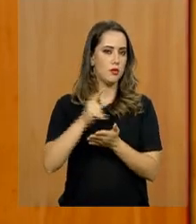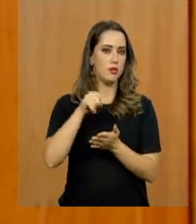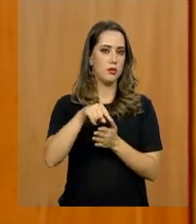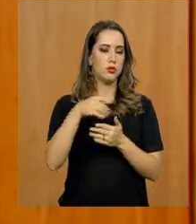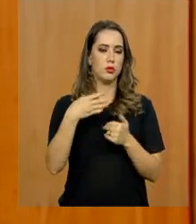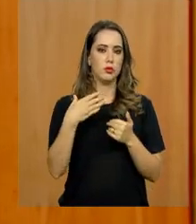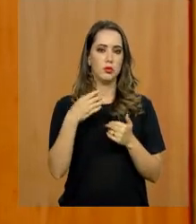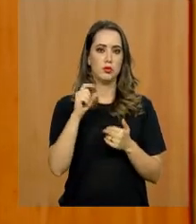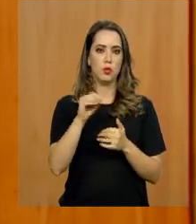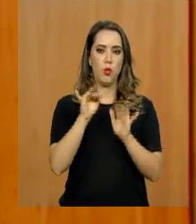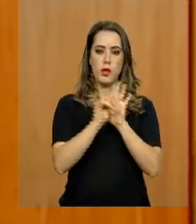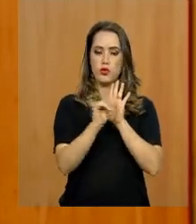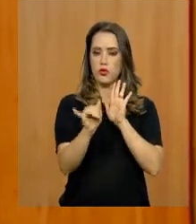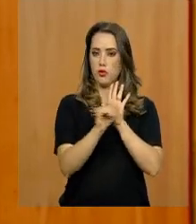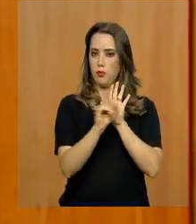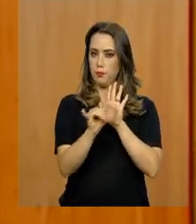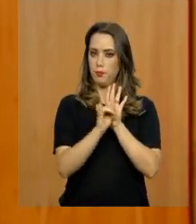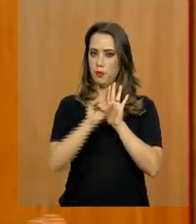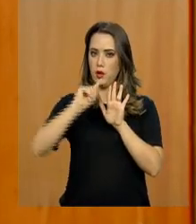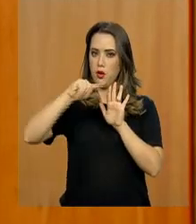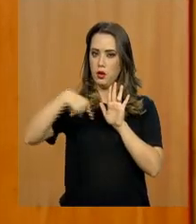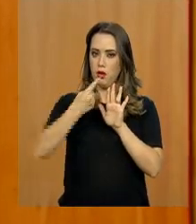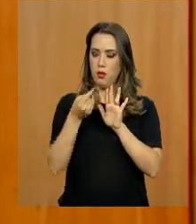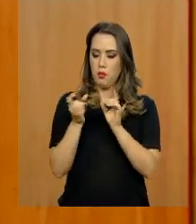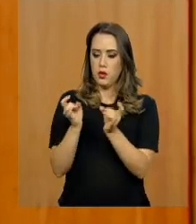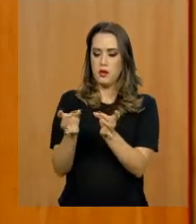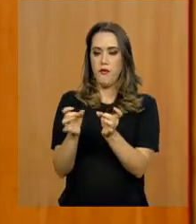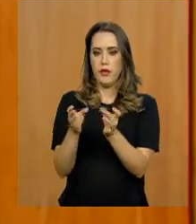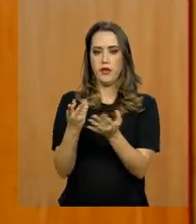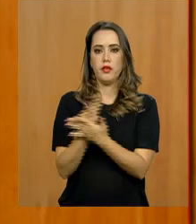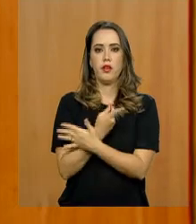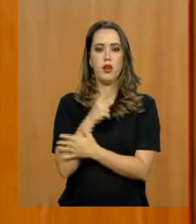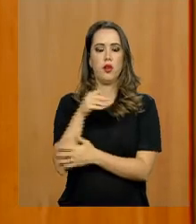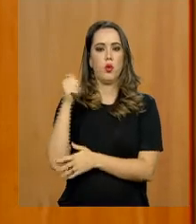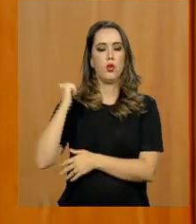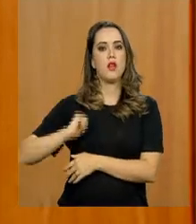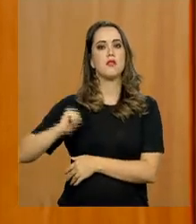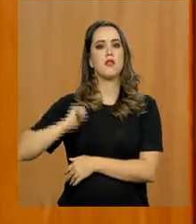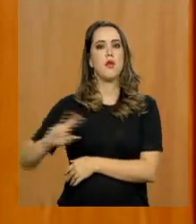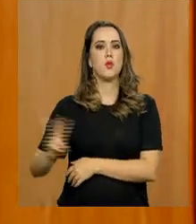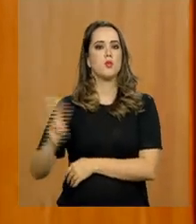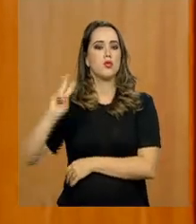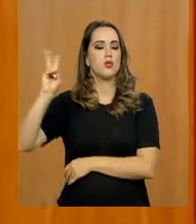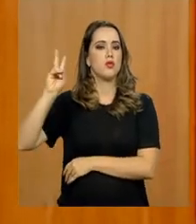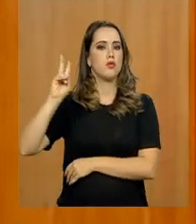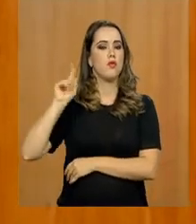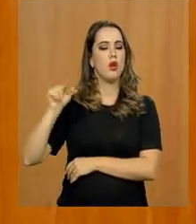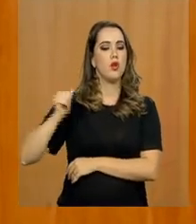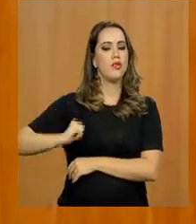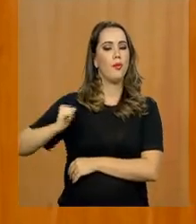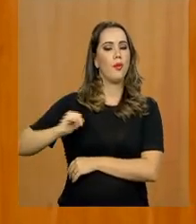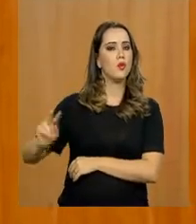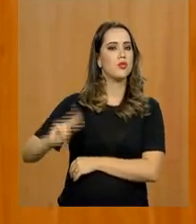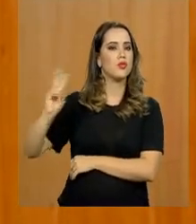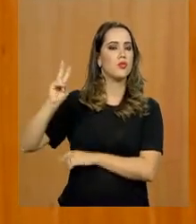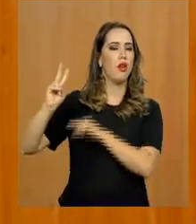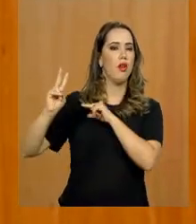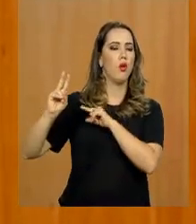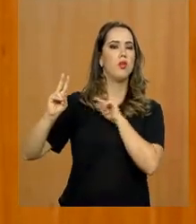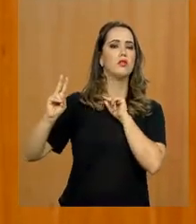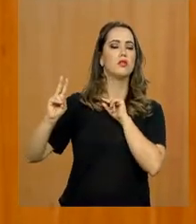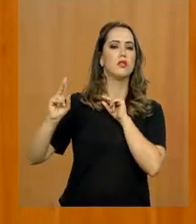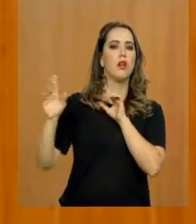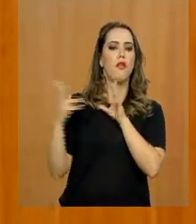do edital e depois de um leilão que vai acontecer na bolsa de valores nesse leilão vencerá a